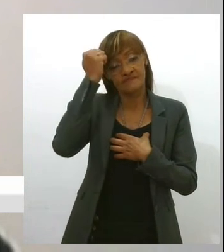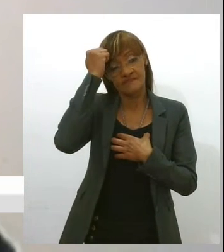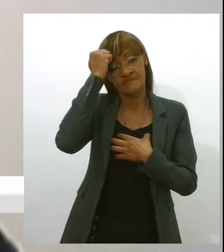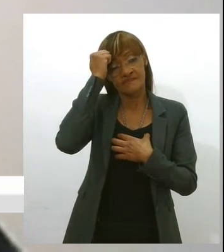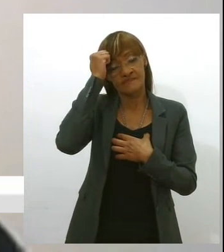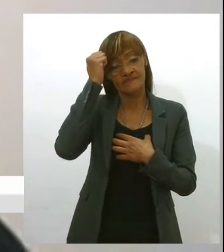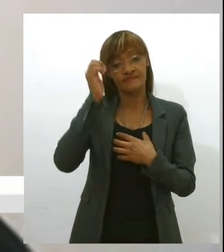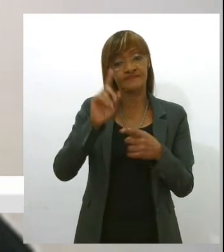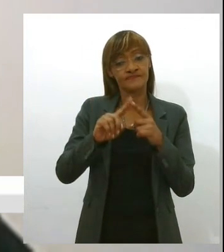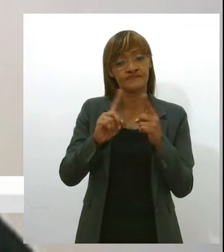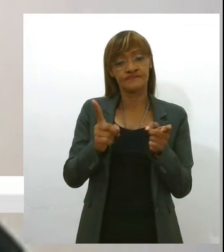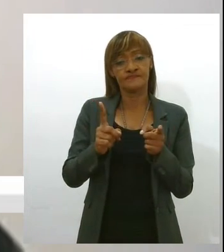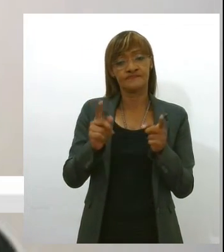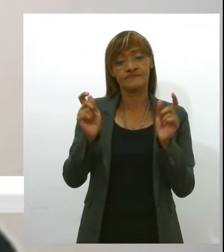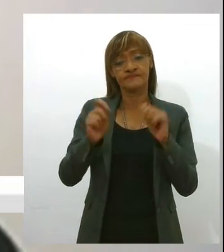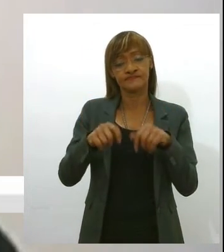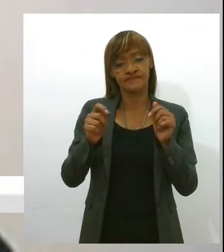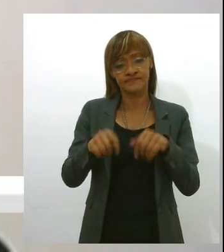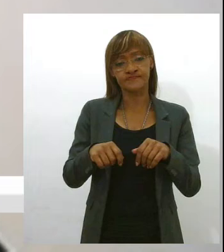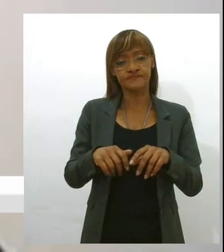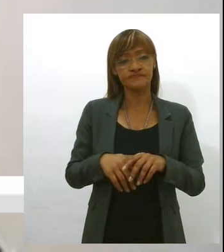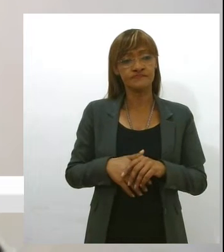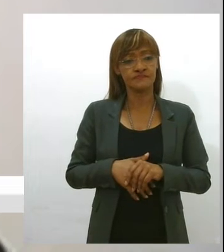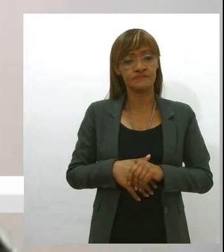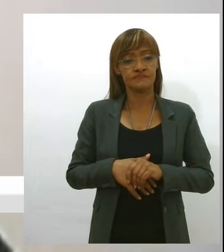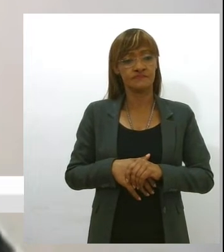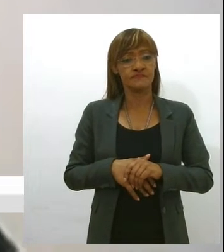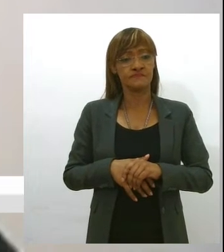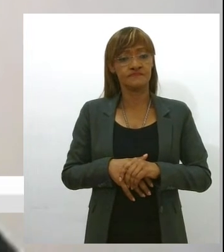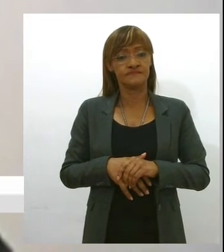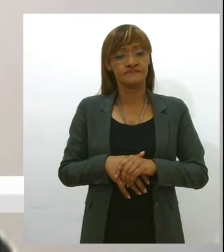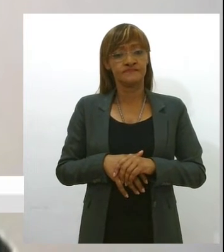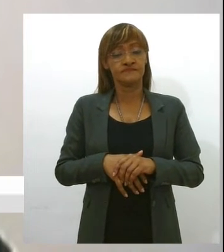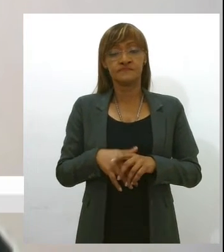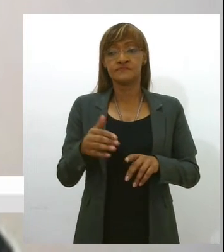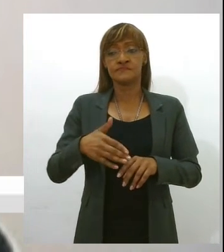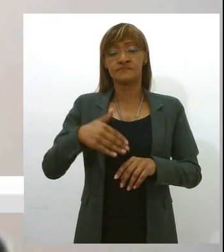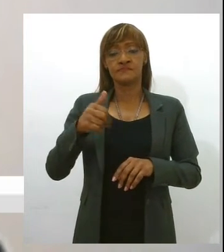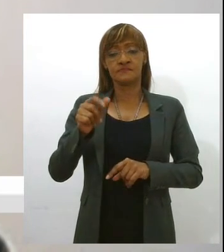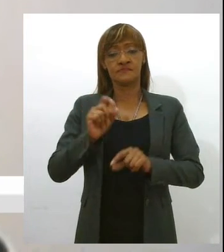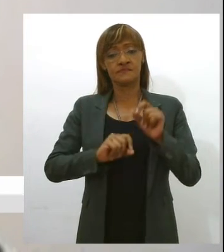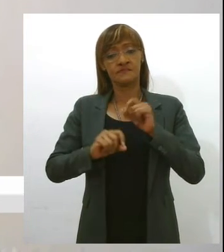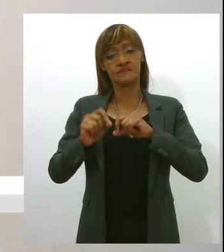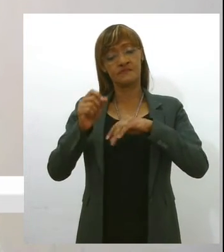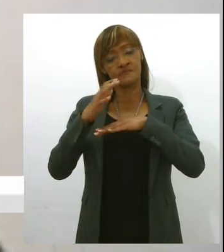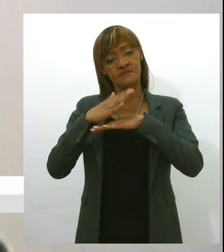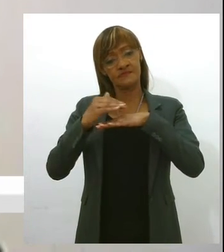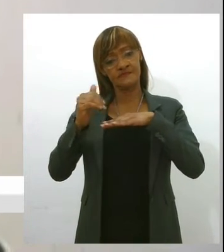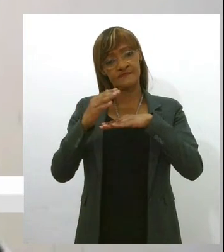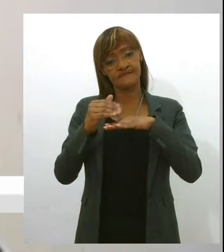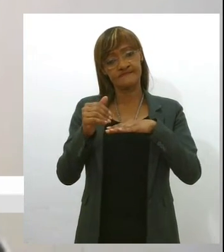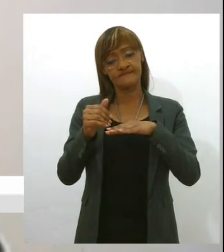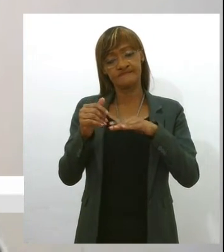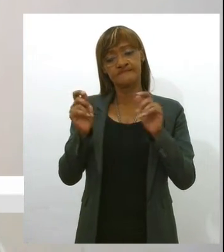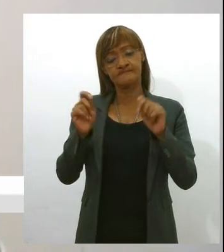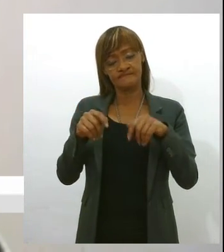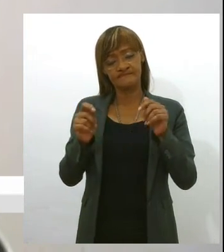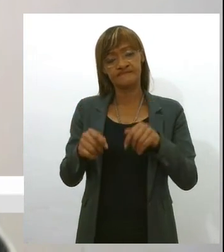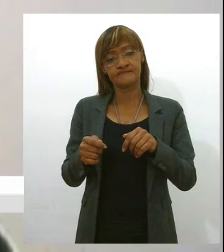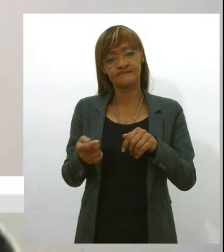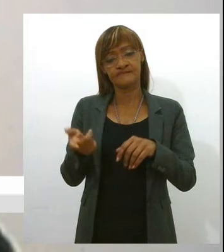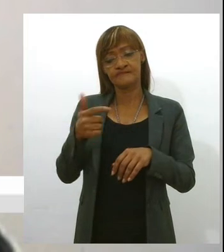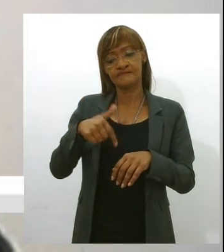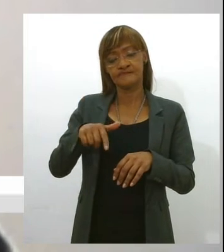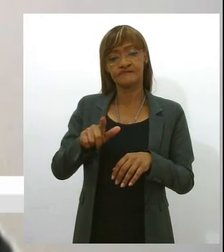gente pensar que o caminho melhor é um caminho afetuoso já permite que a gente também volte atrás, que a gente peça desculpa, que a gente